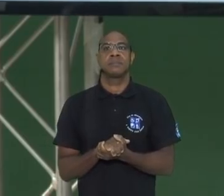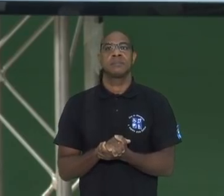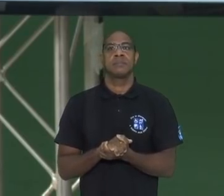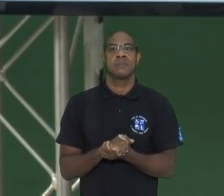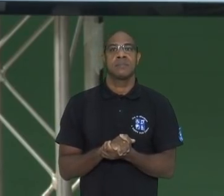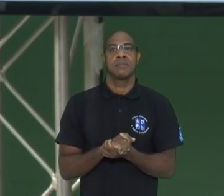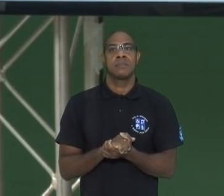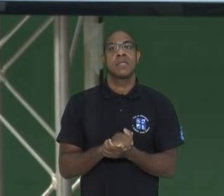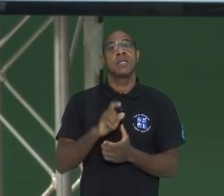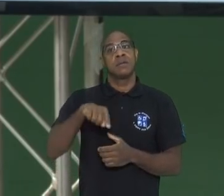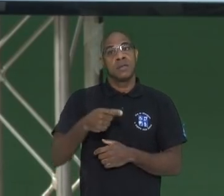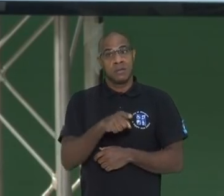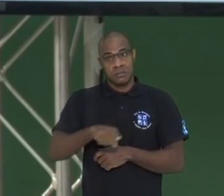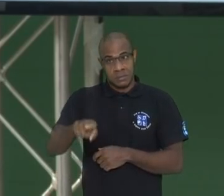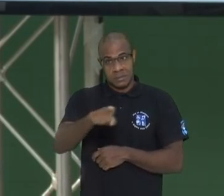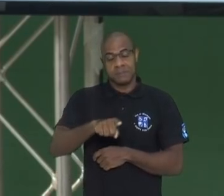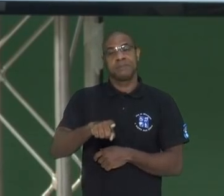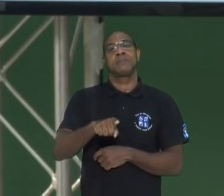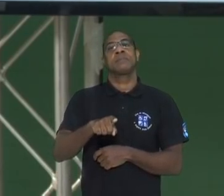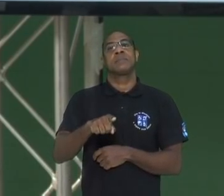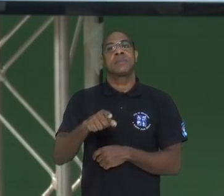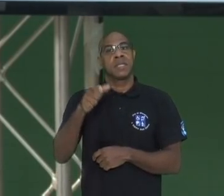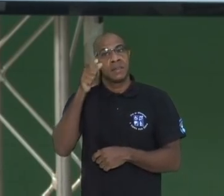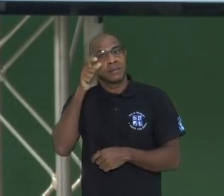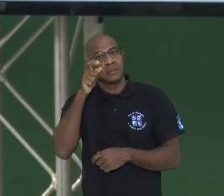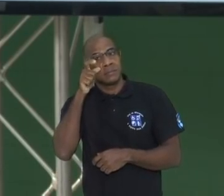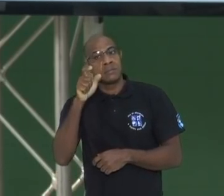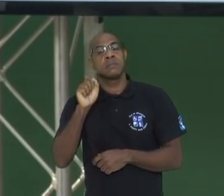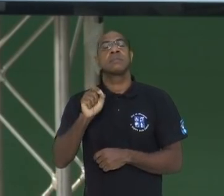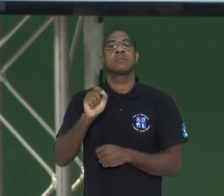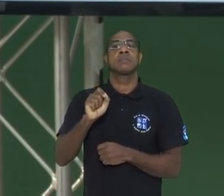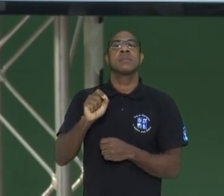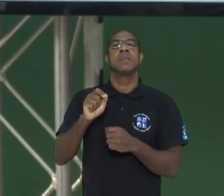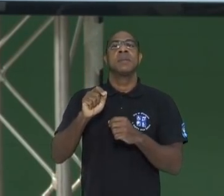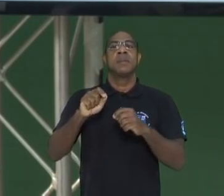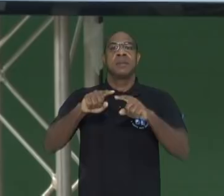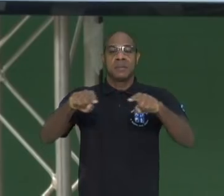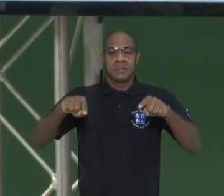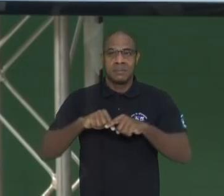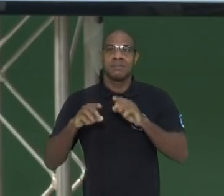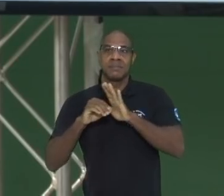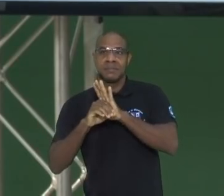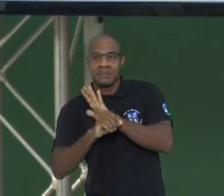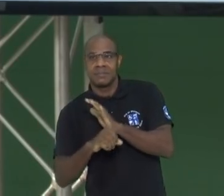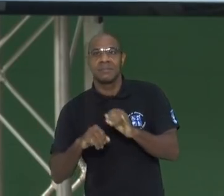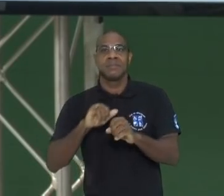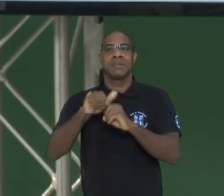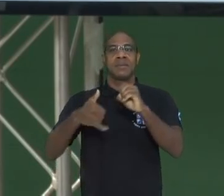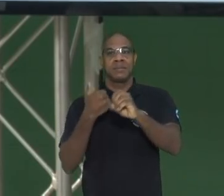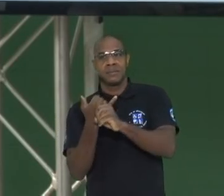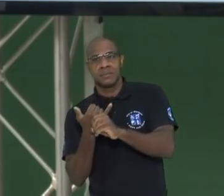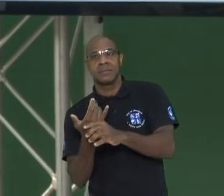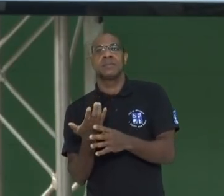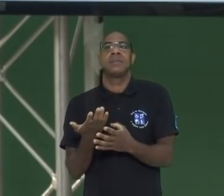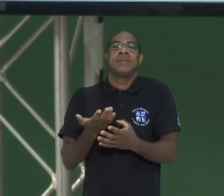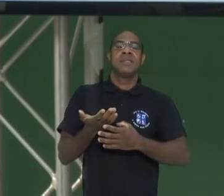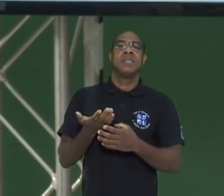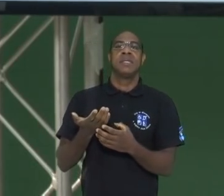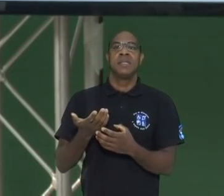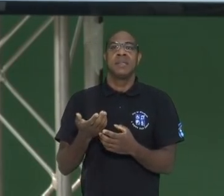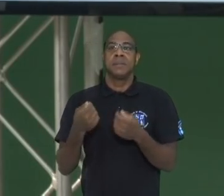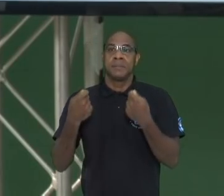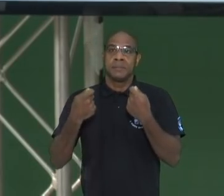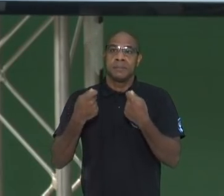trimestre. E vocês que estão assistindo pelo aplicativo, pelo YouTube, estão tendo acesso ao Classroom, tem